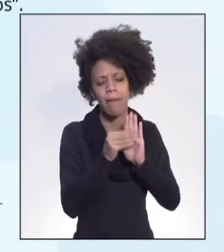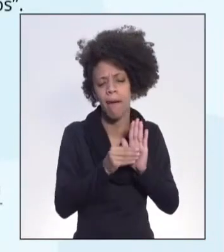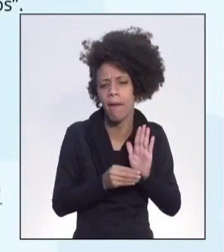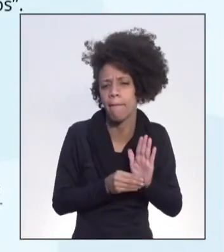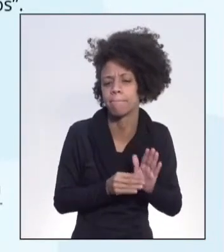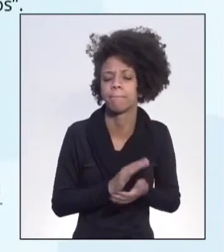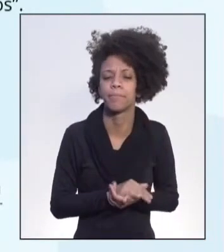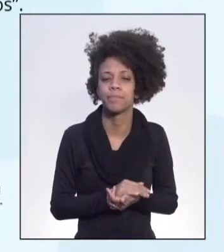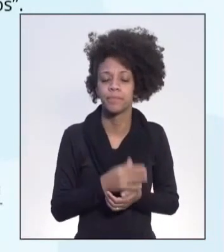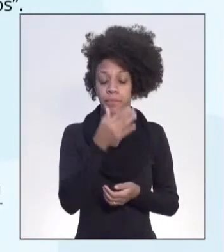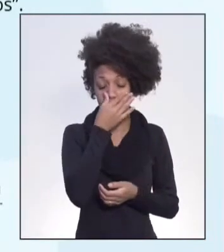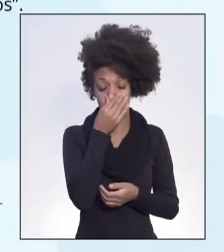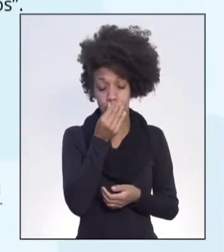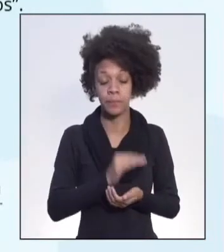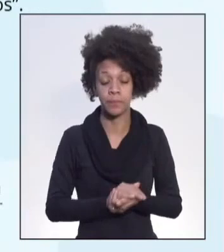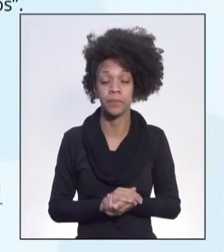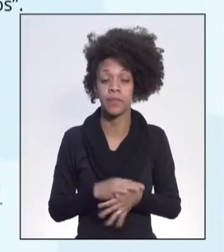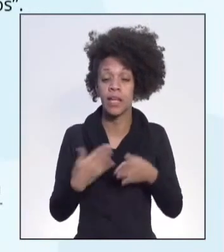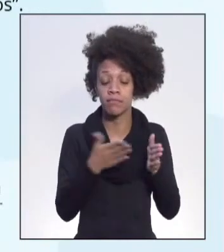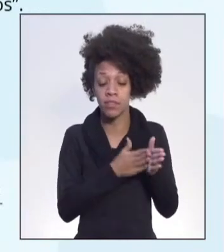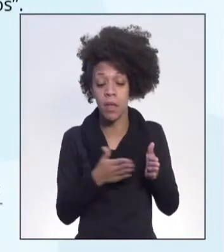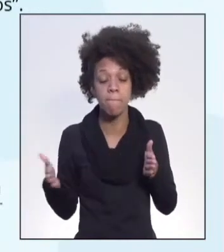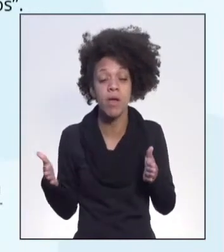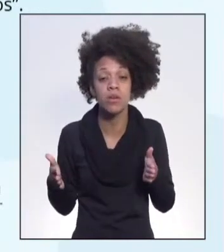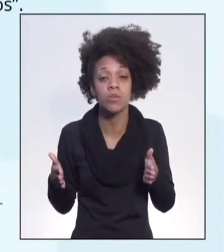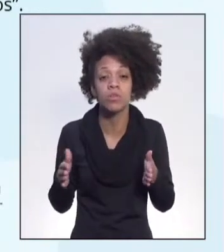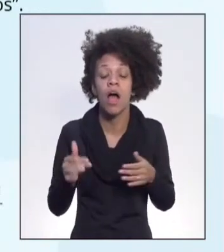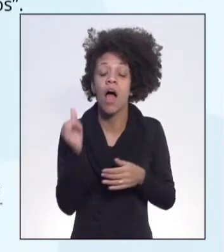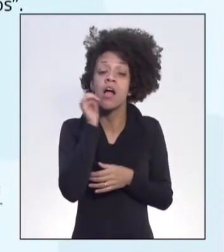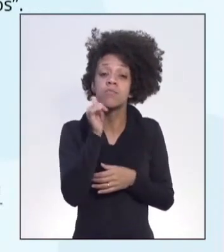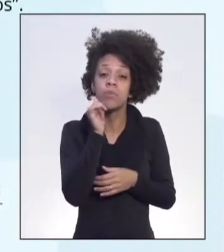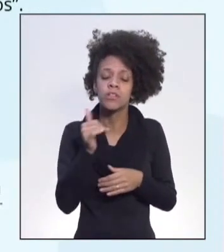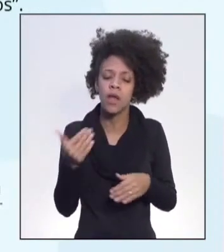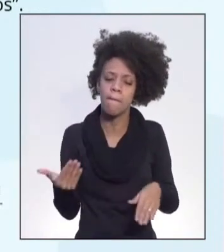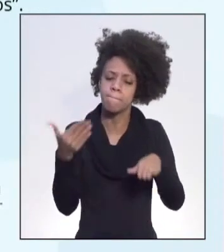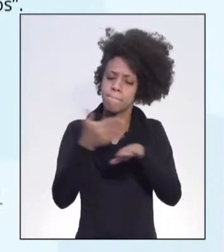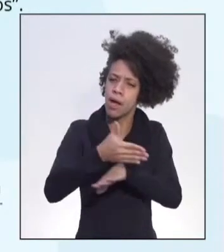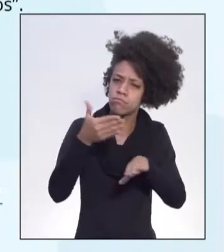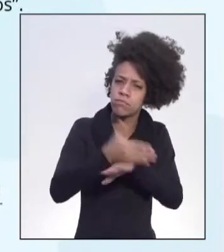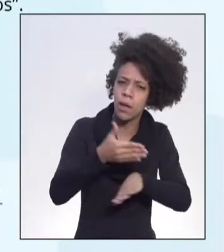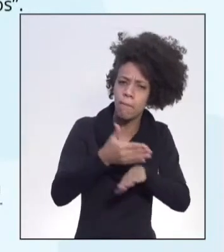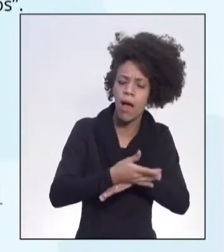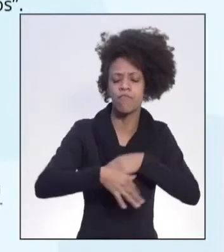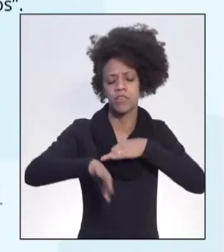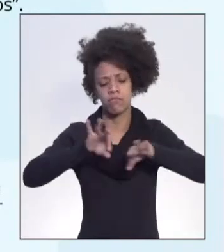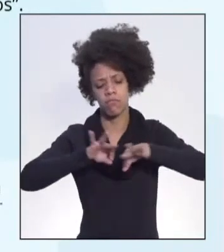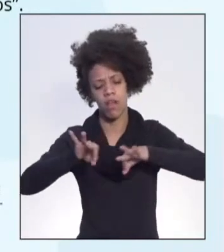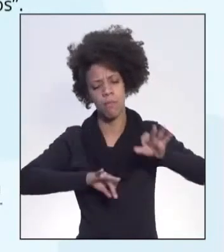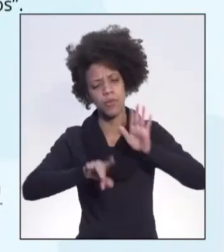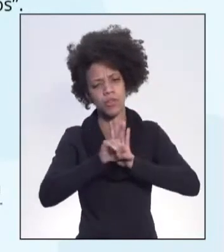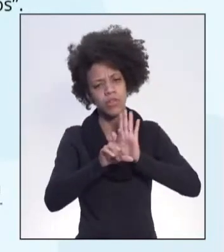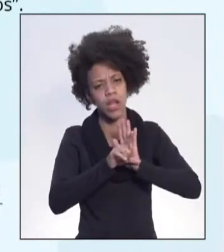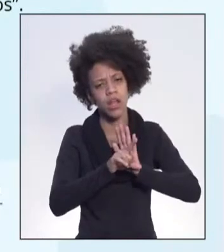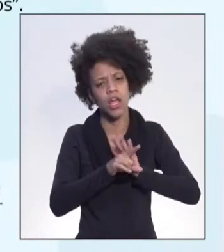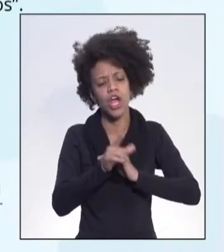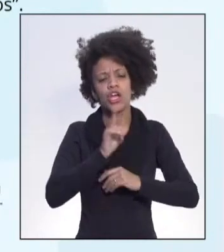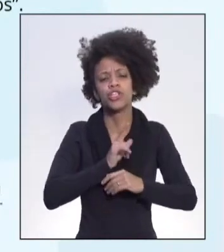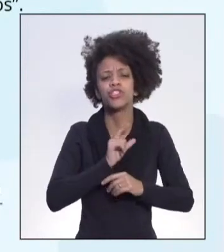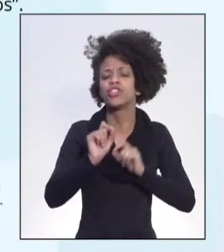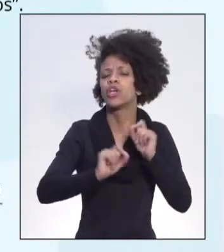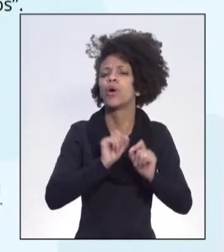elaboradas. E nesse período, né, essas mulheres que participavam da elaboração, elas tinham a